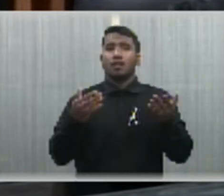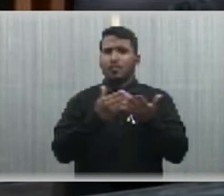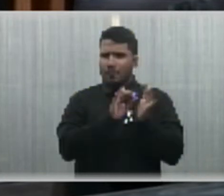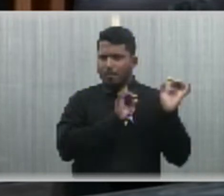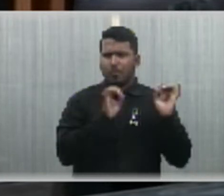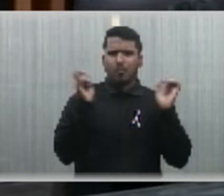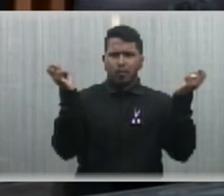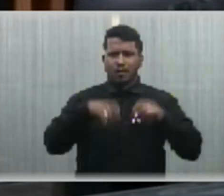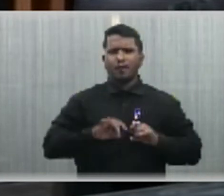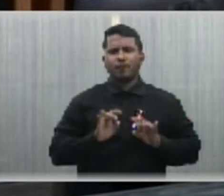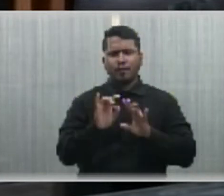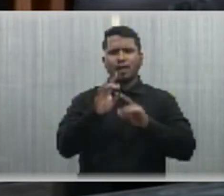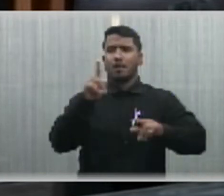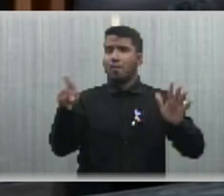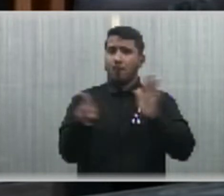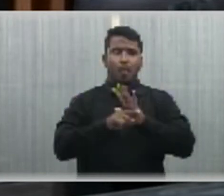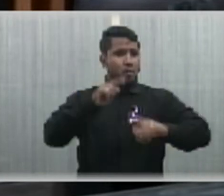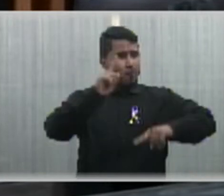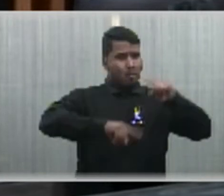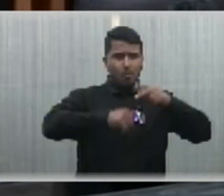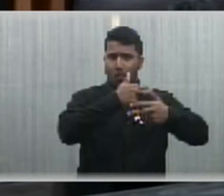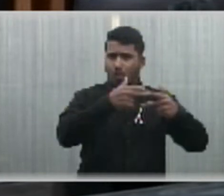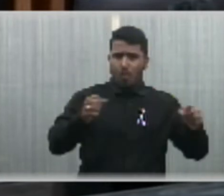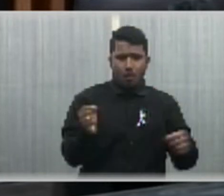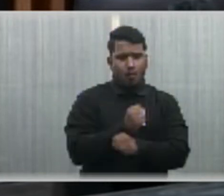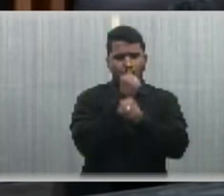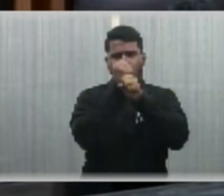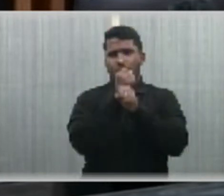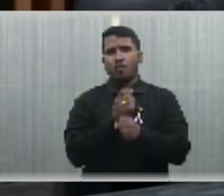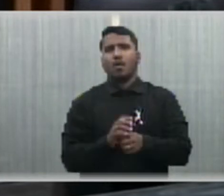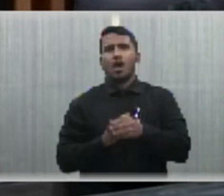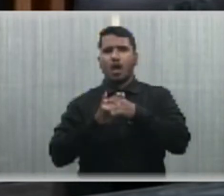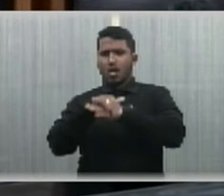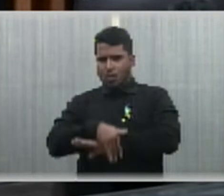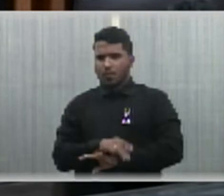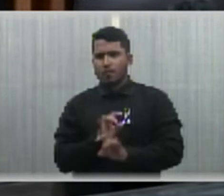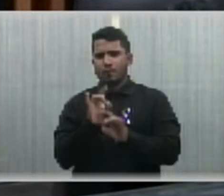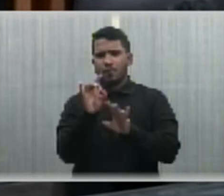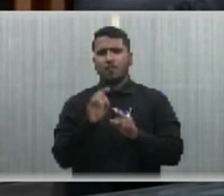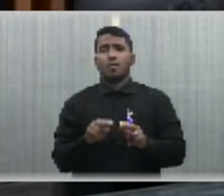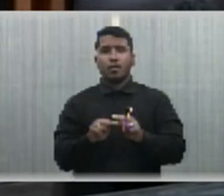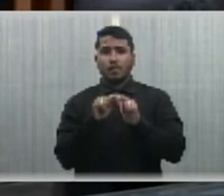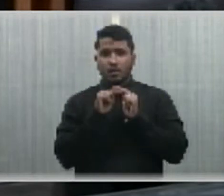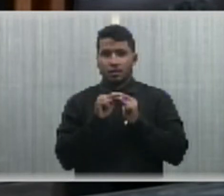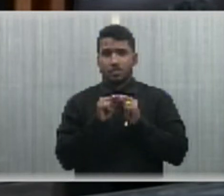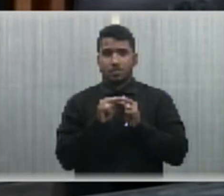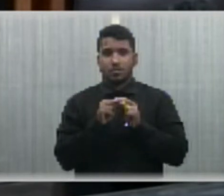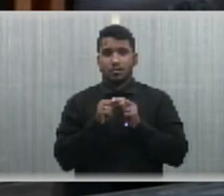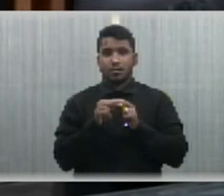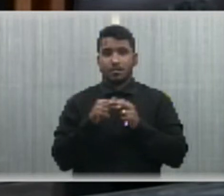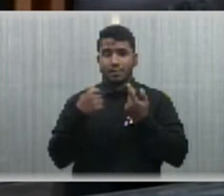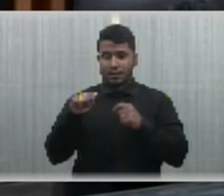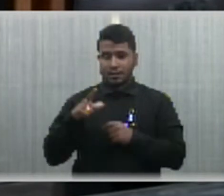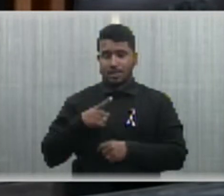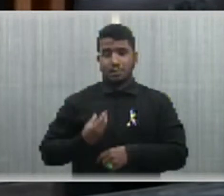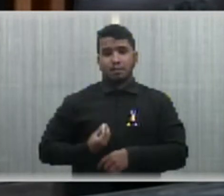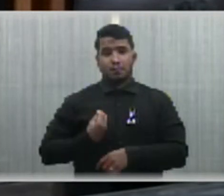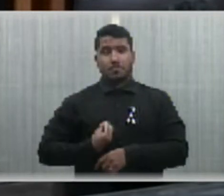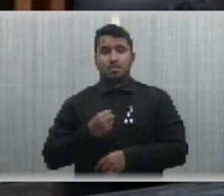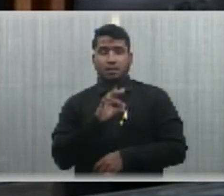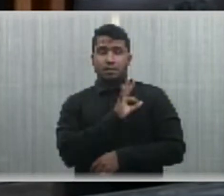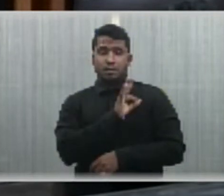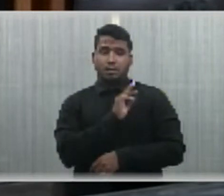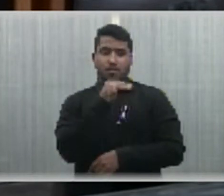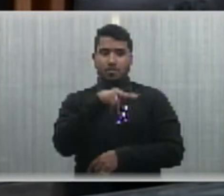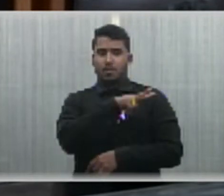comercializar os produtos artesanais no período da noite. Por isso, a presença da Polícia Militar, que